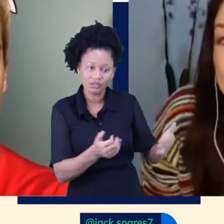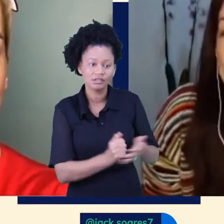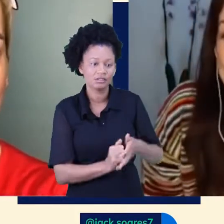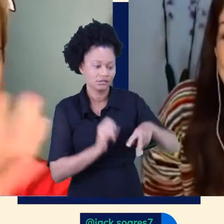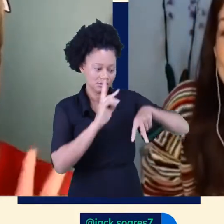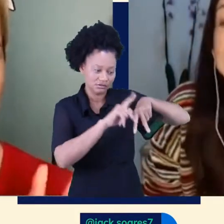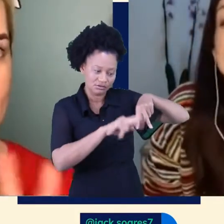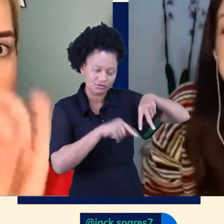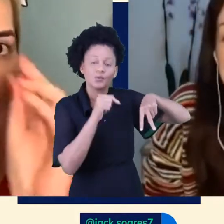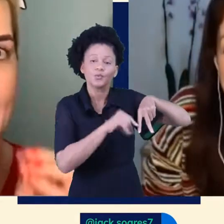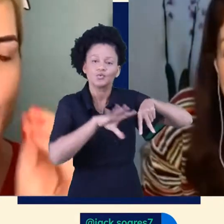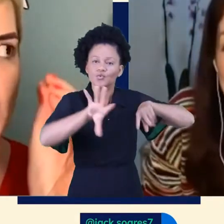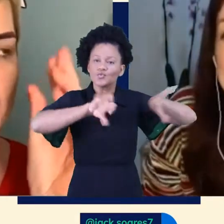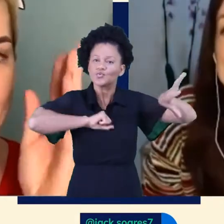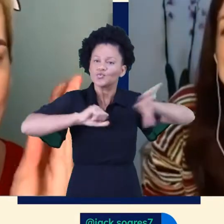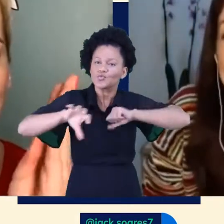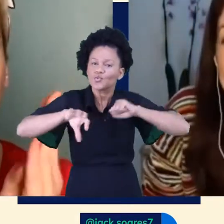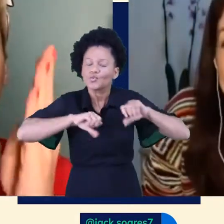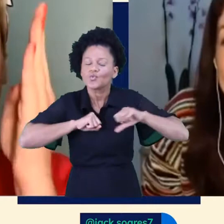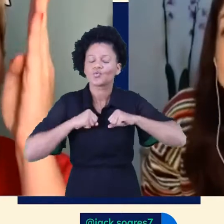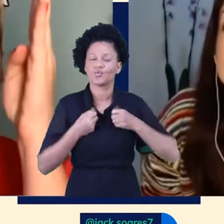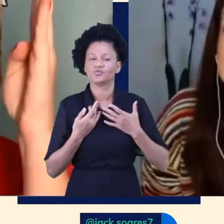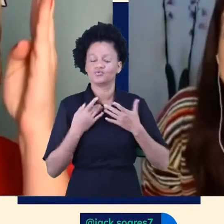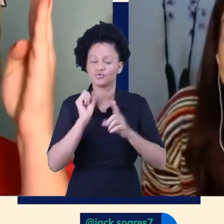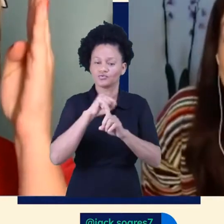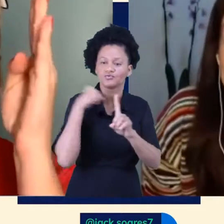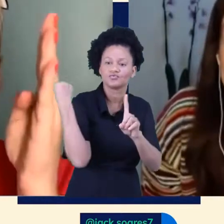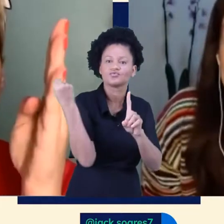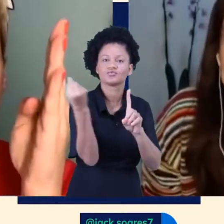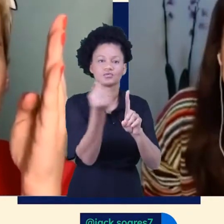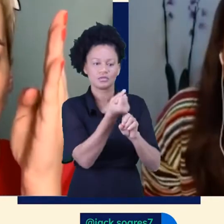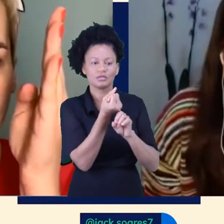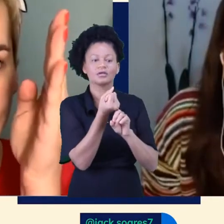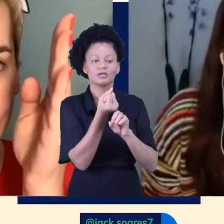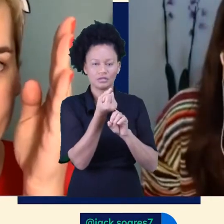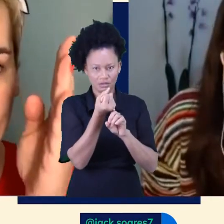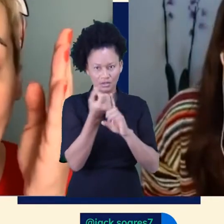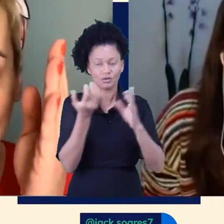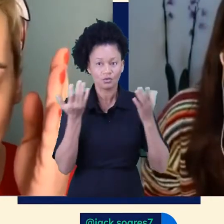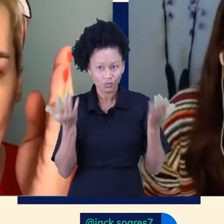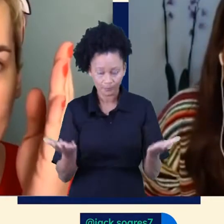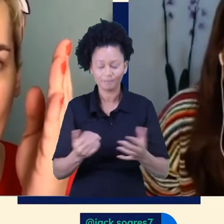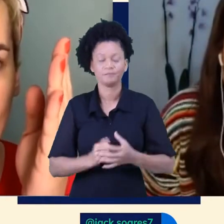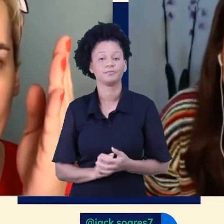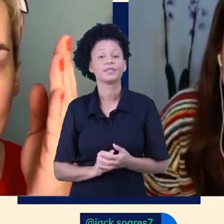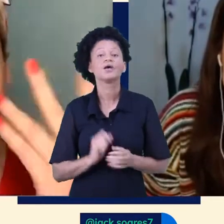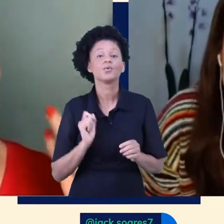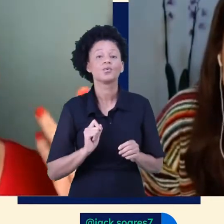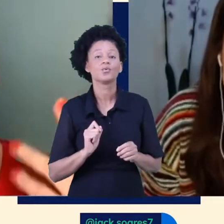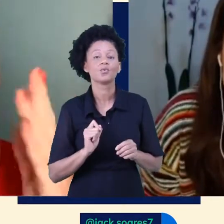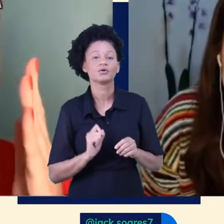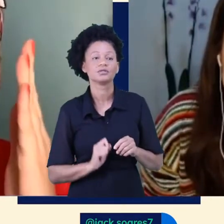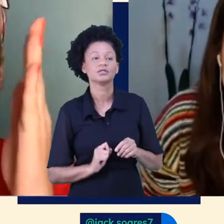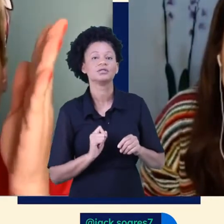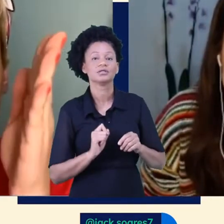social. Que a sociedade põe para assim, quando é gênero, daí gênero